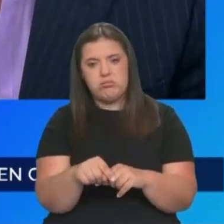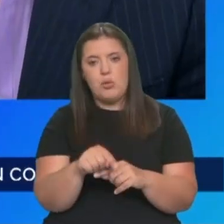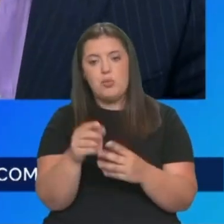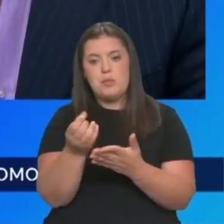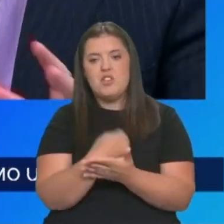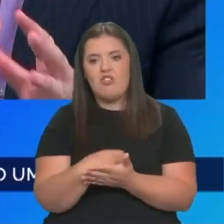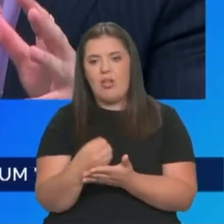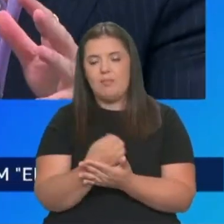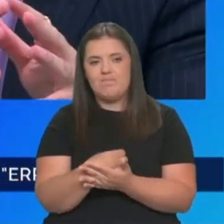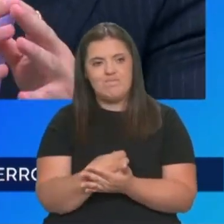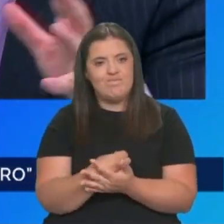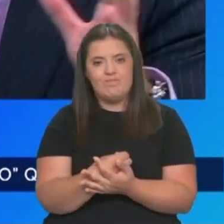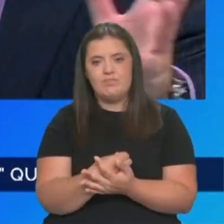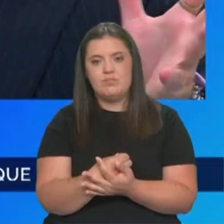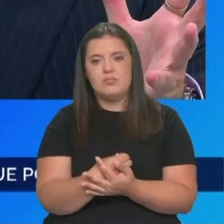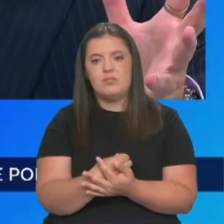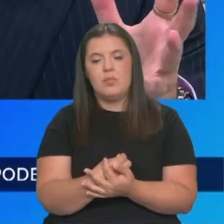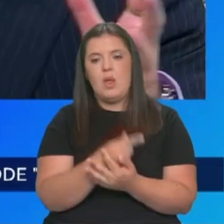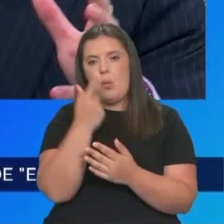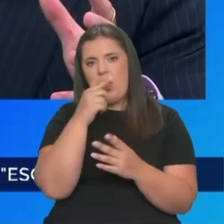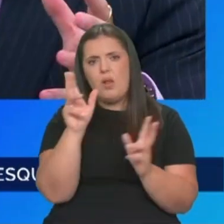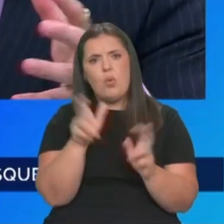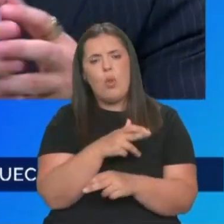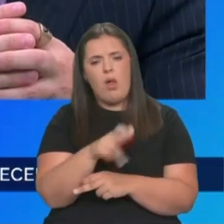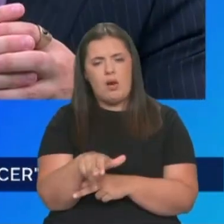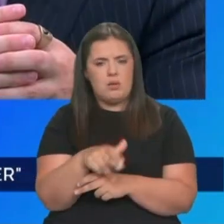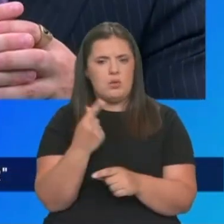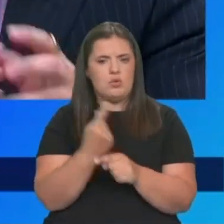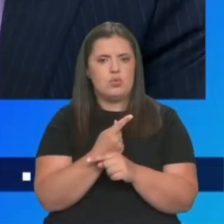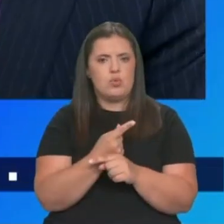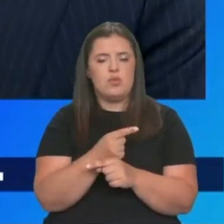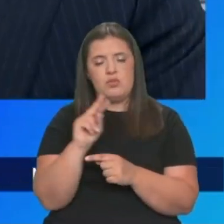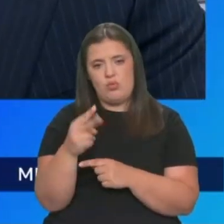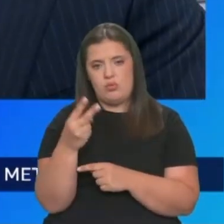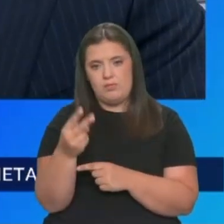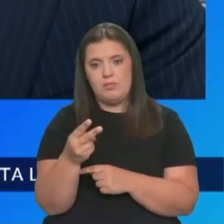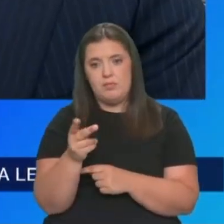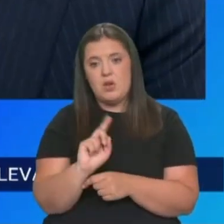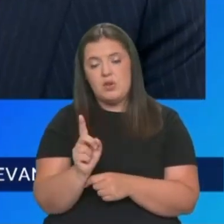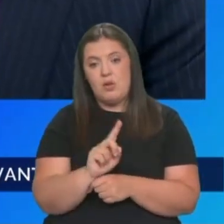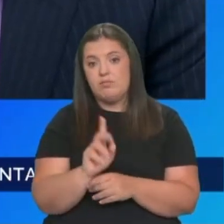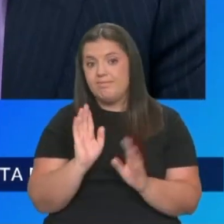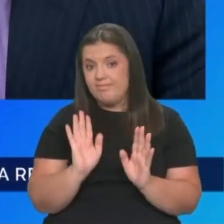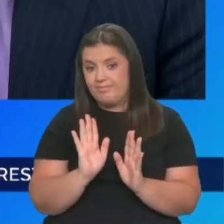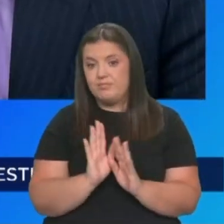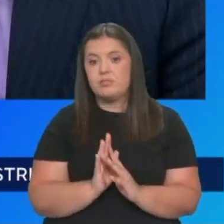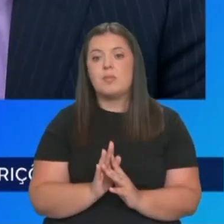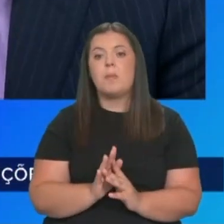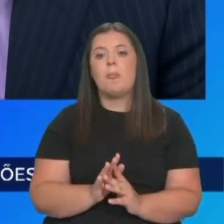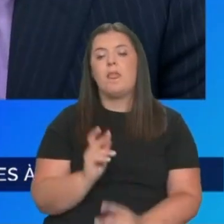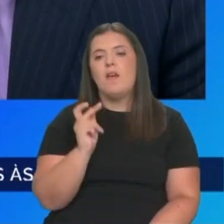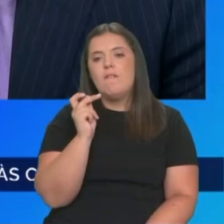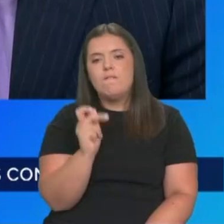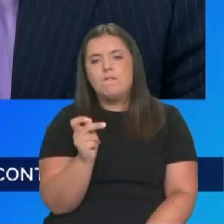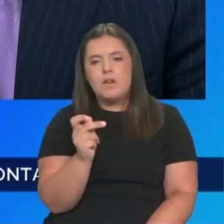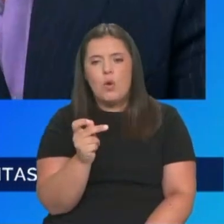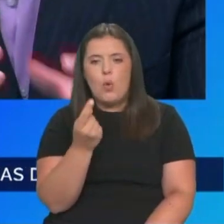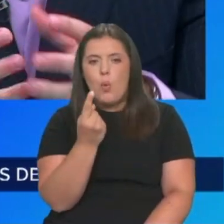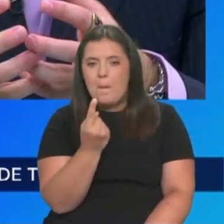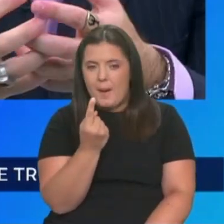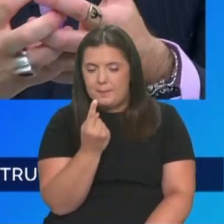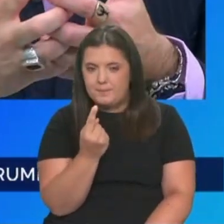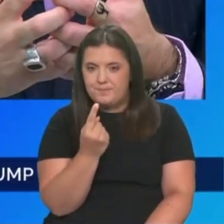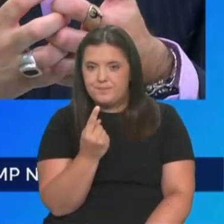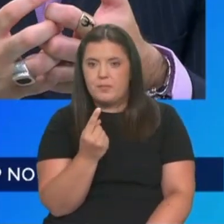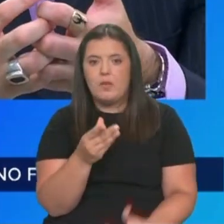nada. Há uma completa aniquilação daquilo que são estas anãs brancas. Mas não, pelos vistos, ficou ali uma anã branca. Foi